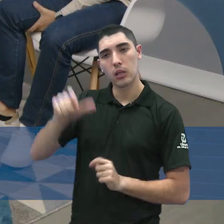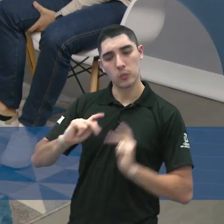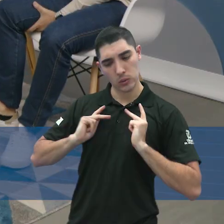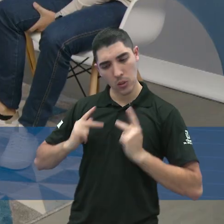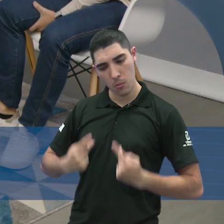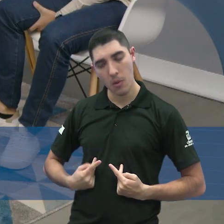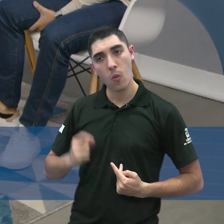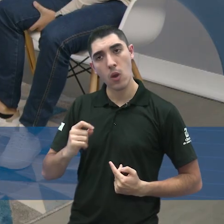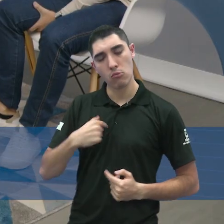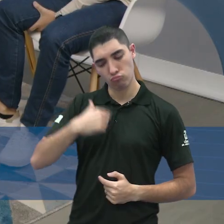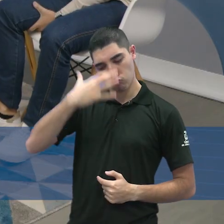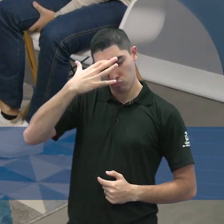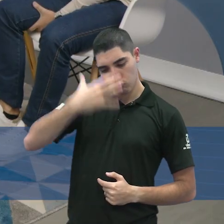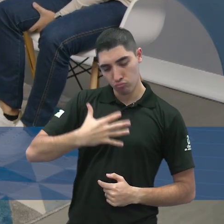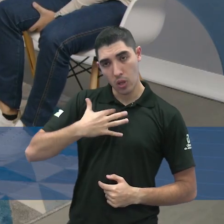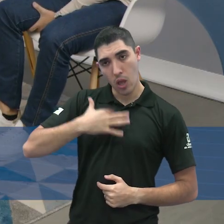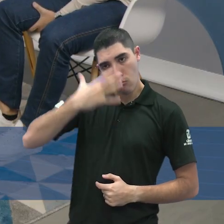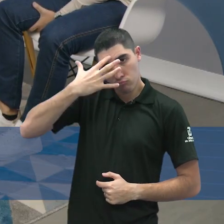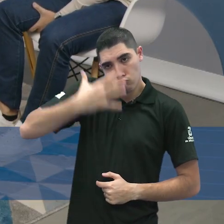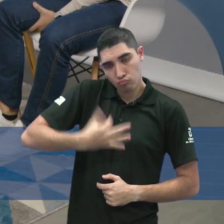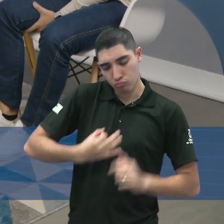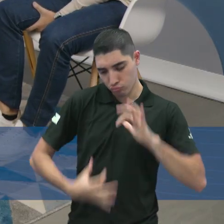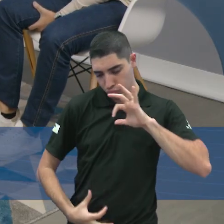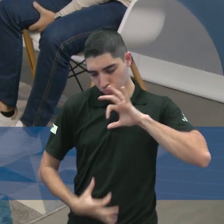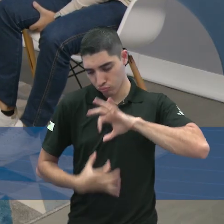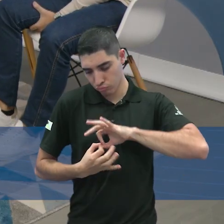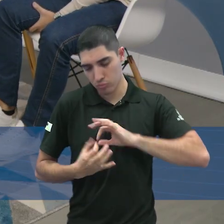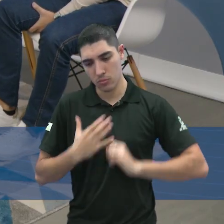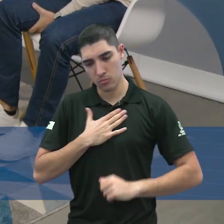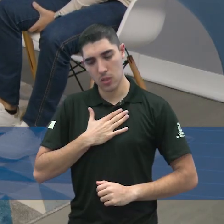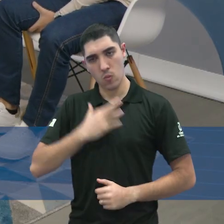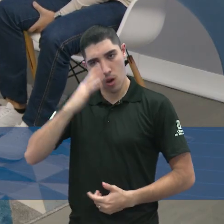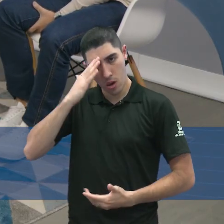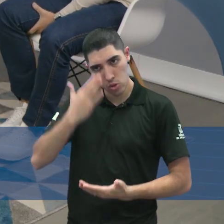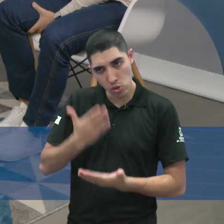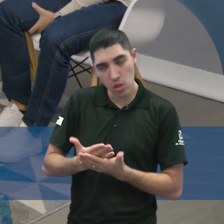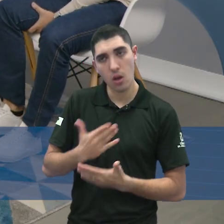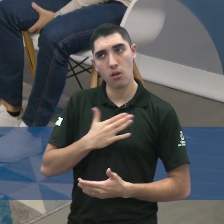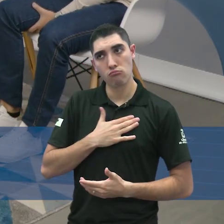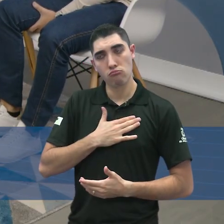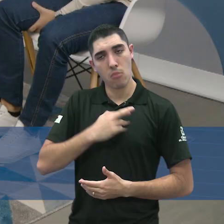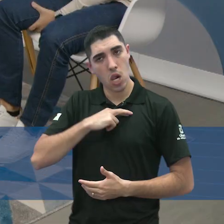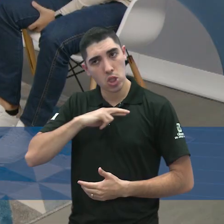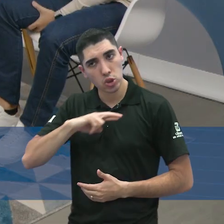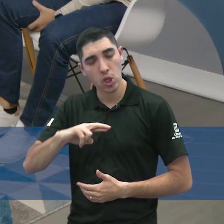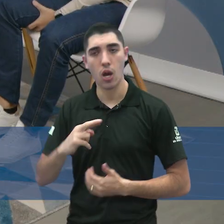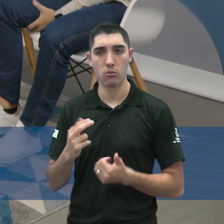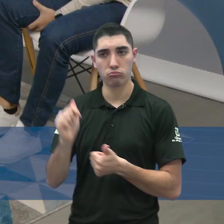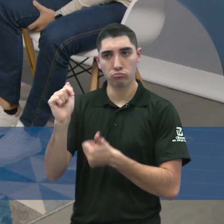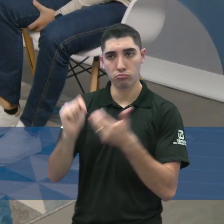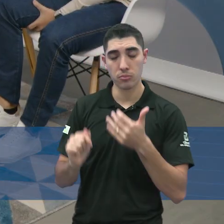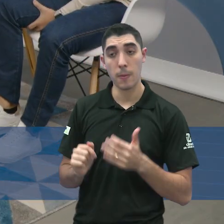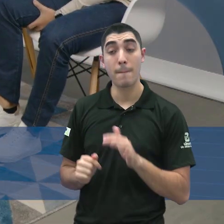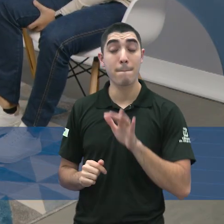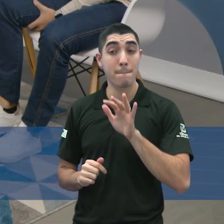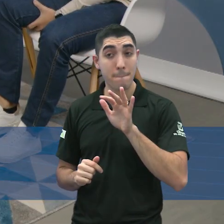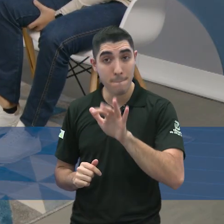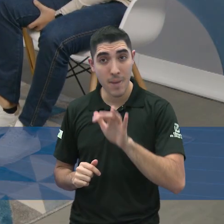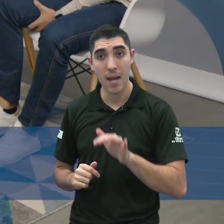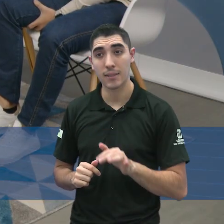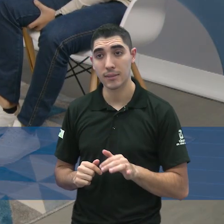humano consigo mesmo, com as suas expressões religiosas, com as suas crenças, né? E quando